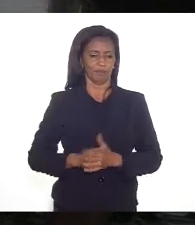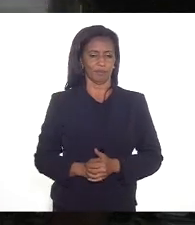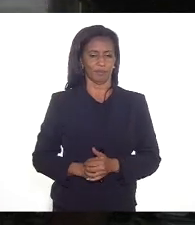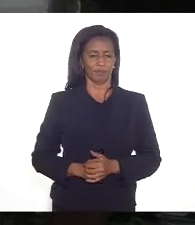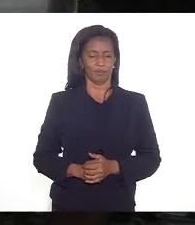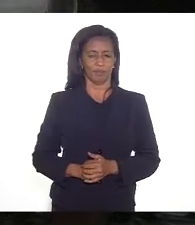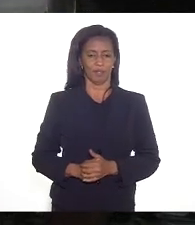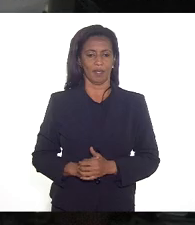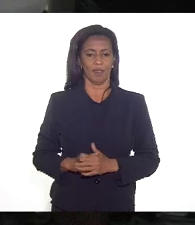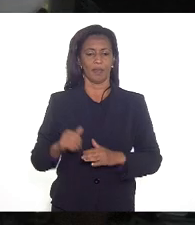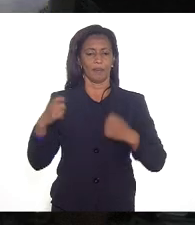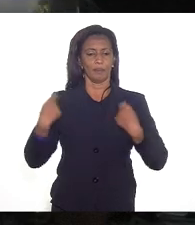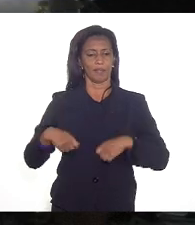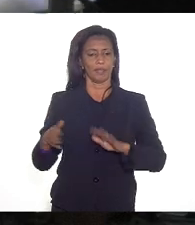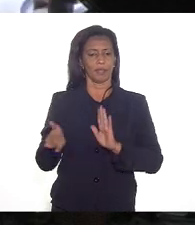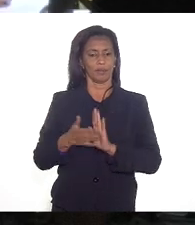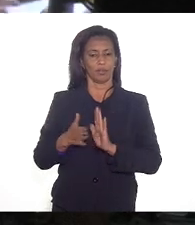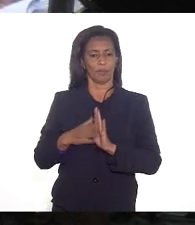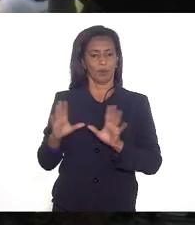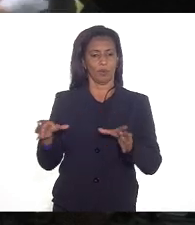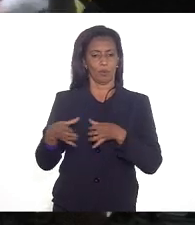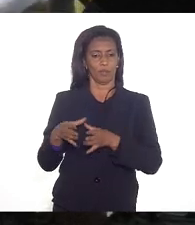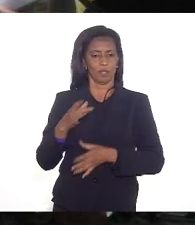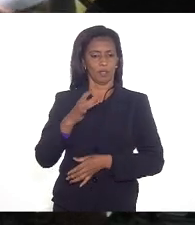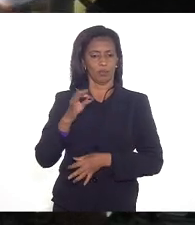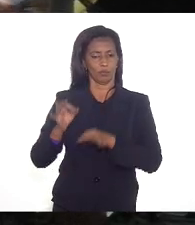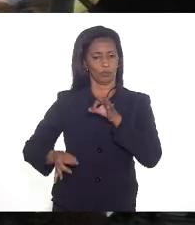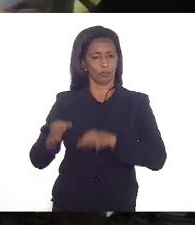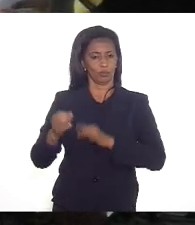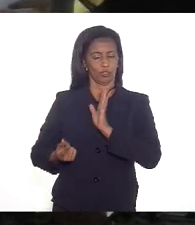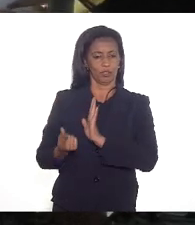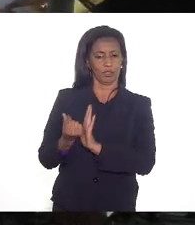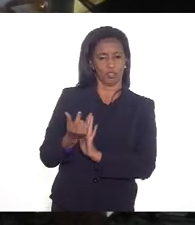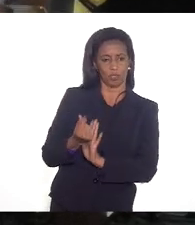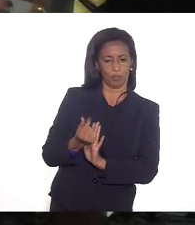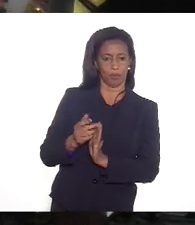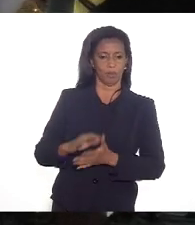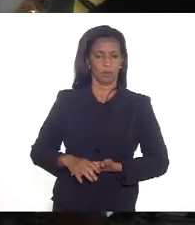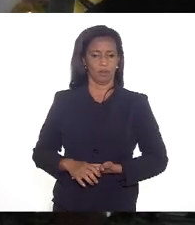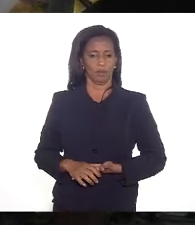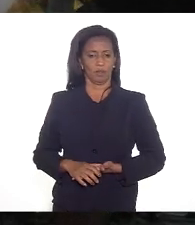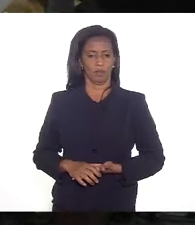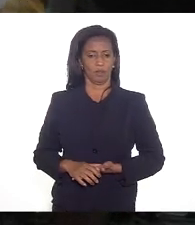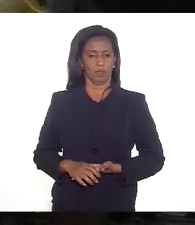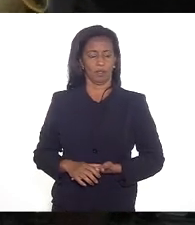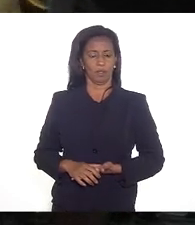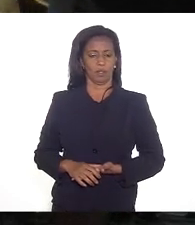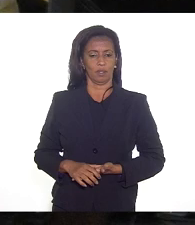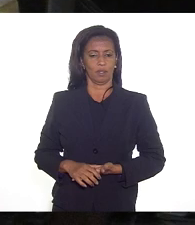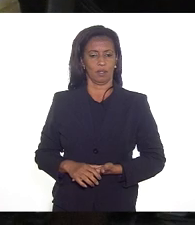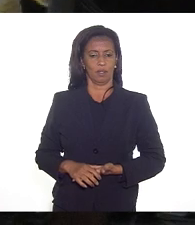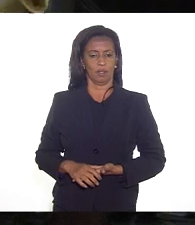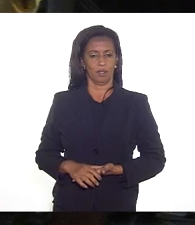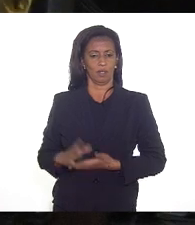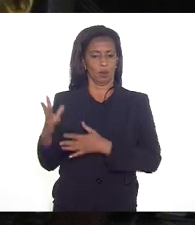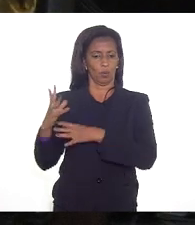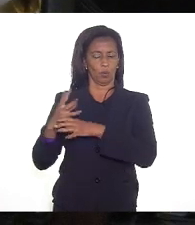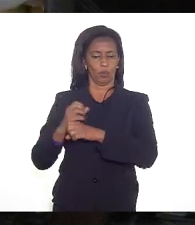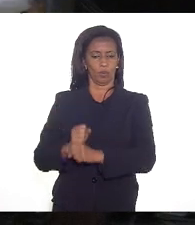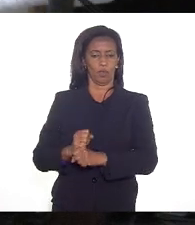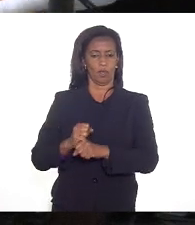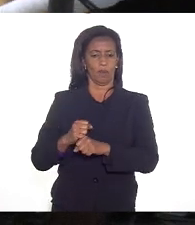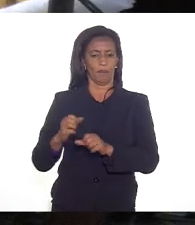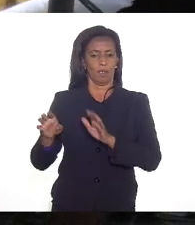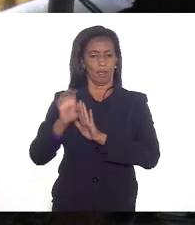perdendo de pareceres das comissões condição Justiça saúde e tributação e orçamento as